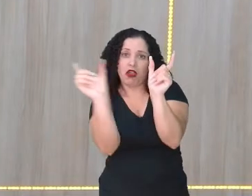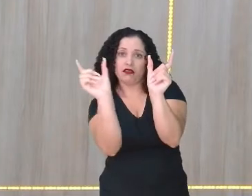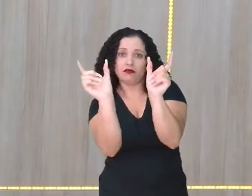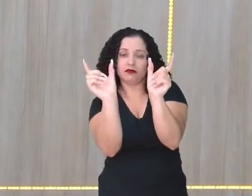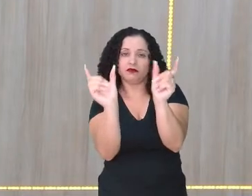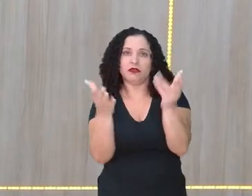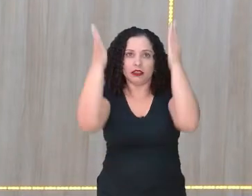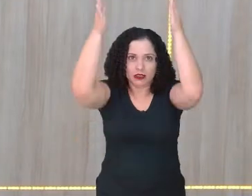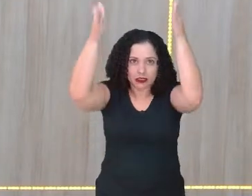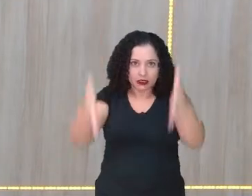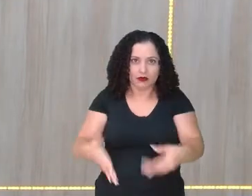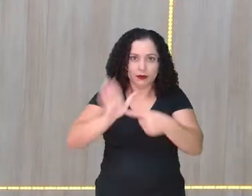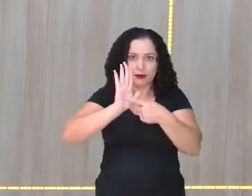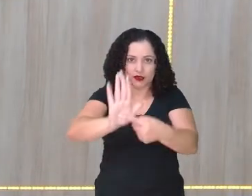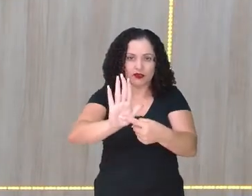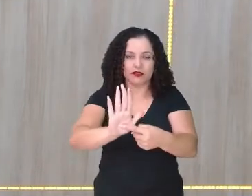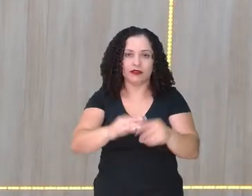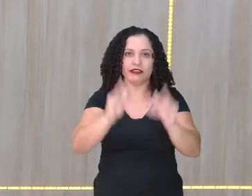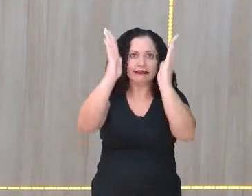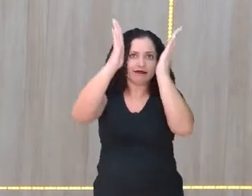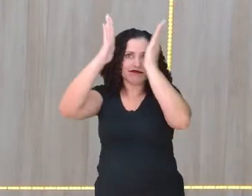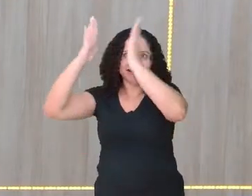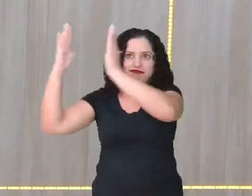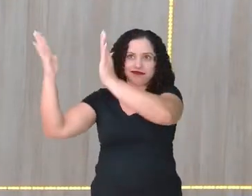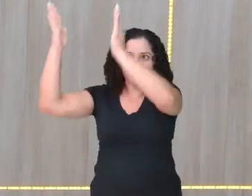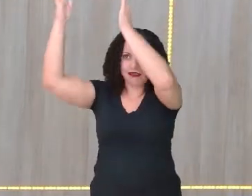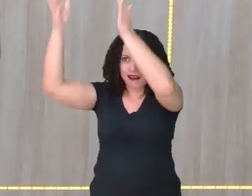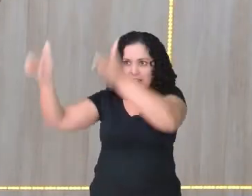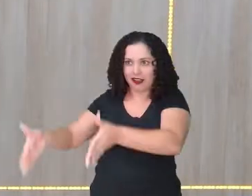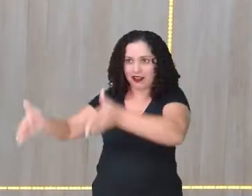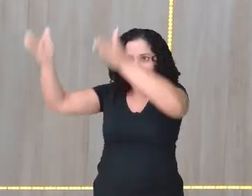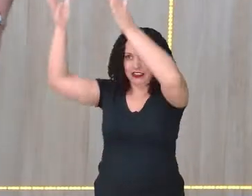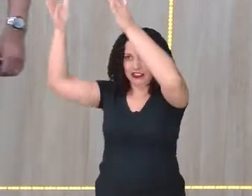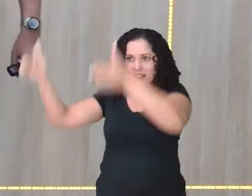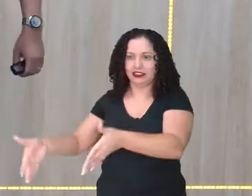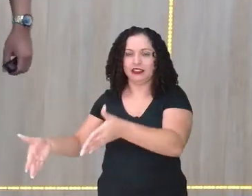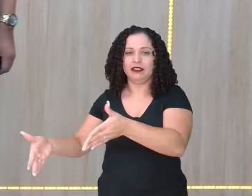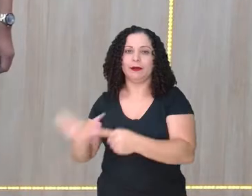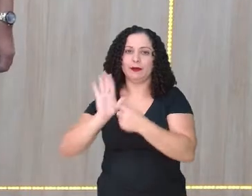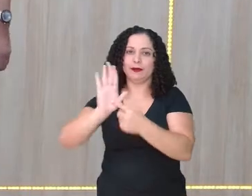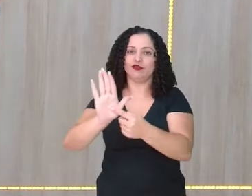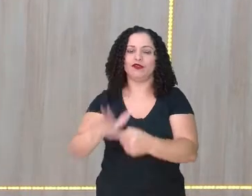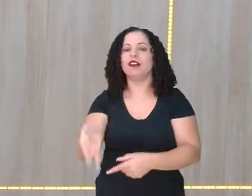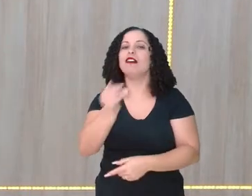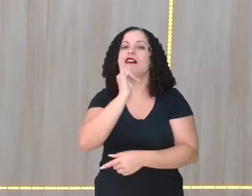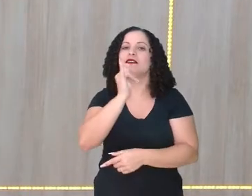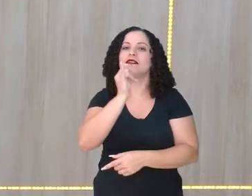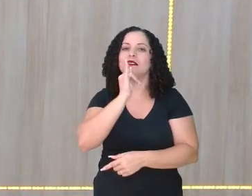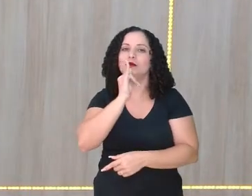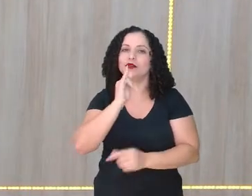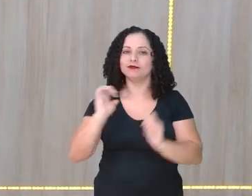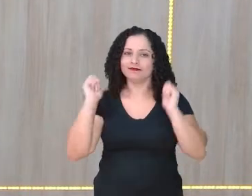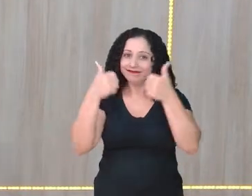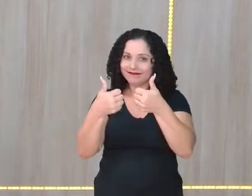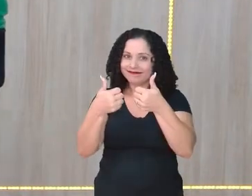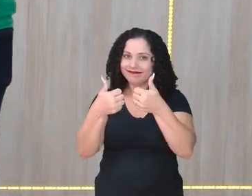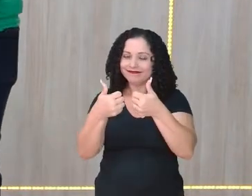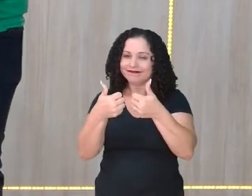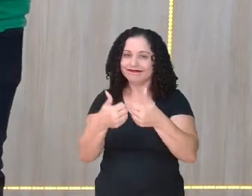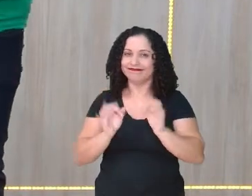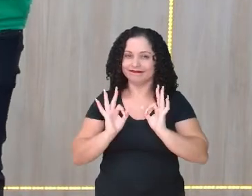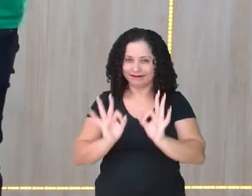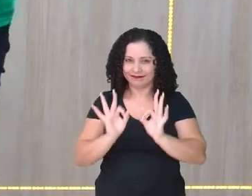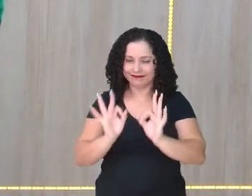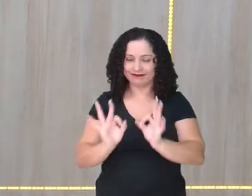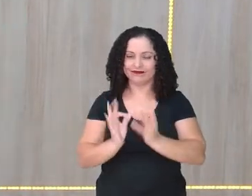para você. E aqui do ladinho, eu vou trazer um exemplo. Tá bom? Tá combinado assim? Acho que é o